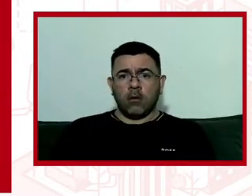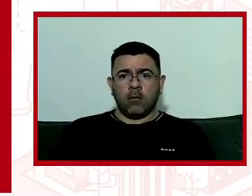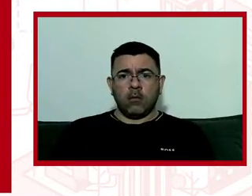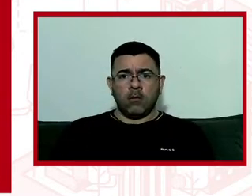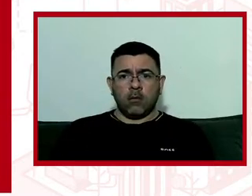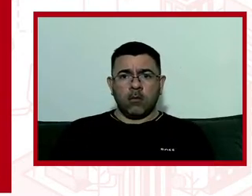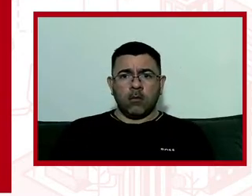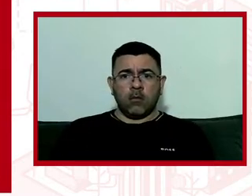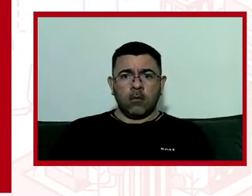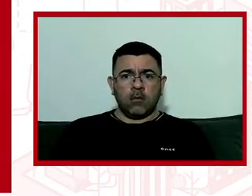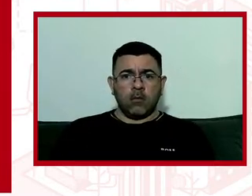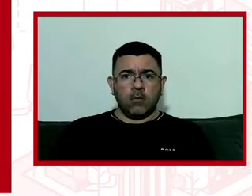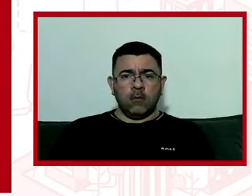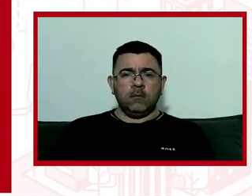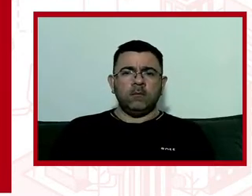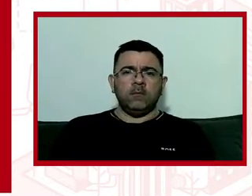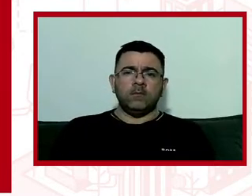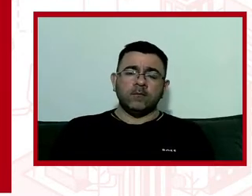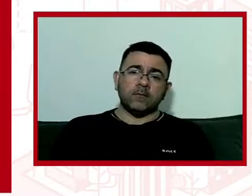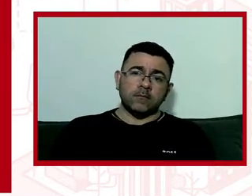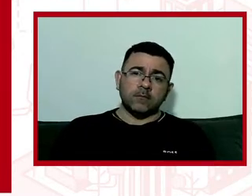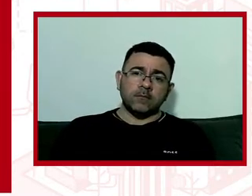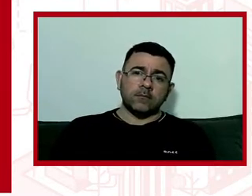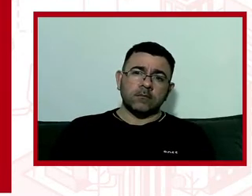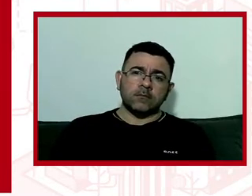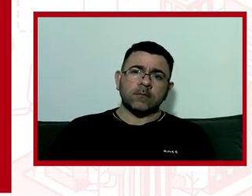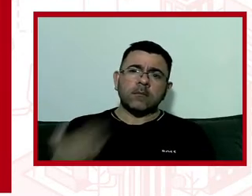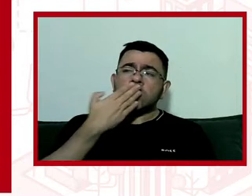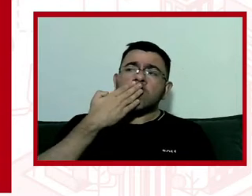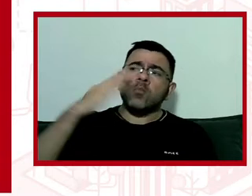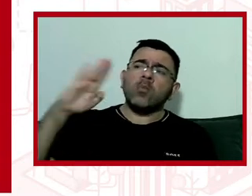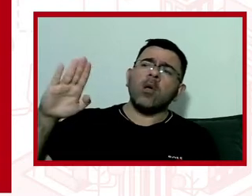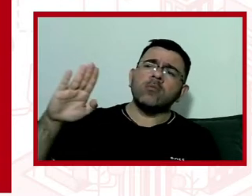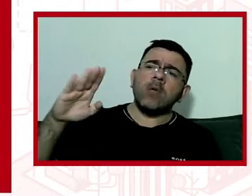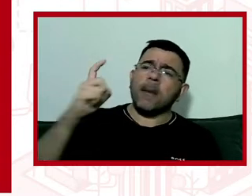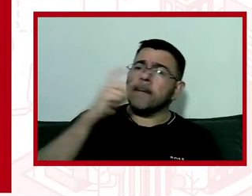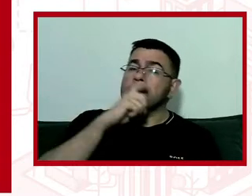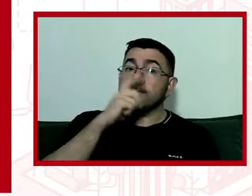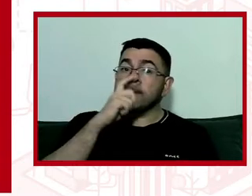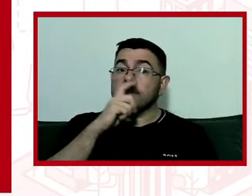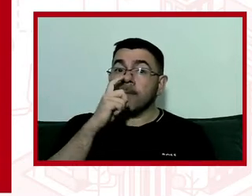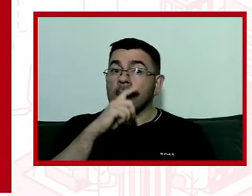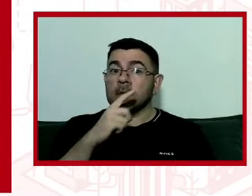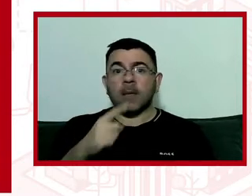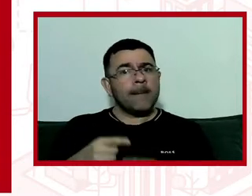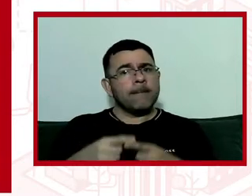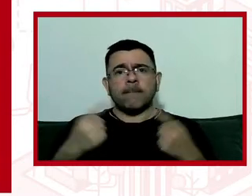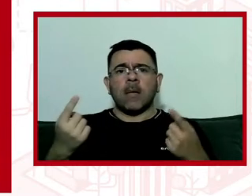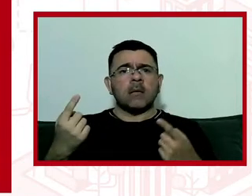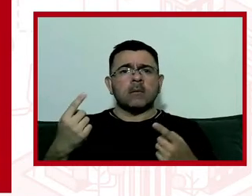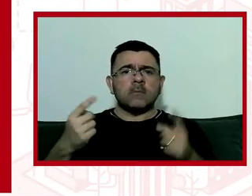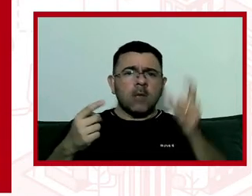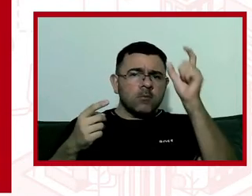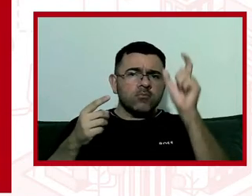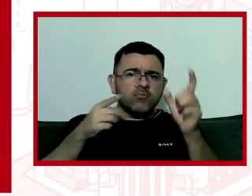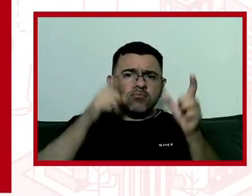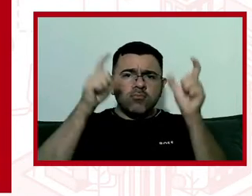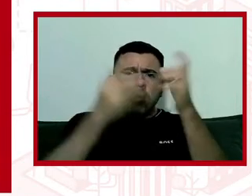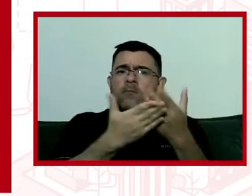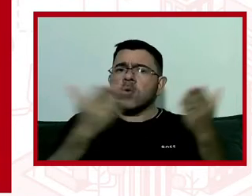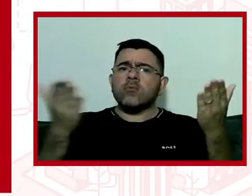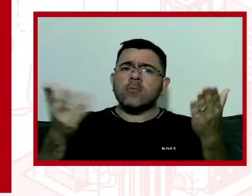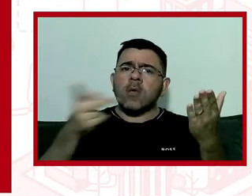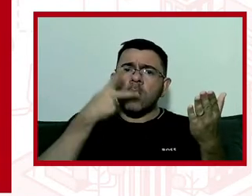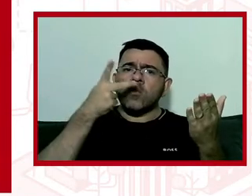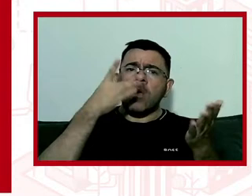pressuposto que pessoa que o político vai mentir vai enrolar quando você fala aquilo que você pensa mesmo você chega a surpreender que as pessoas nem nem